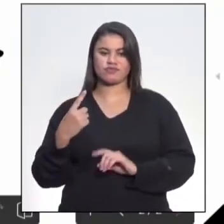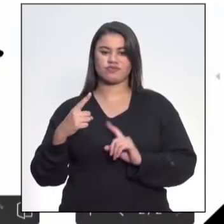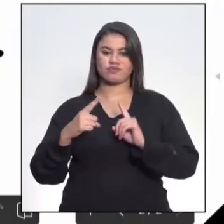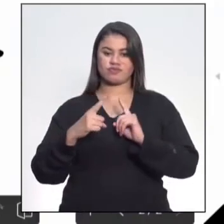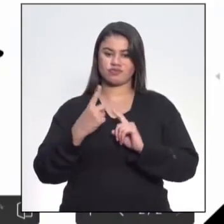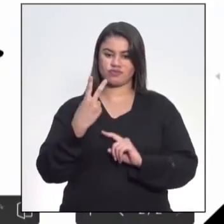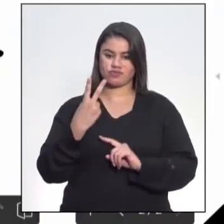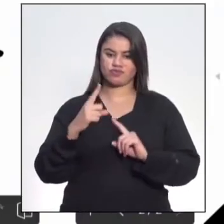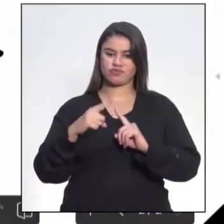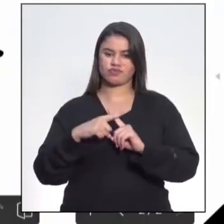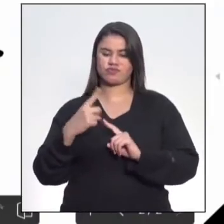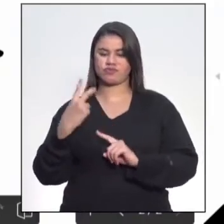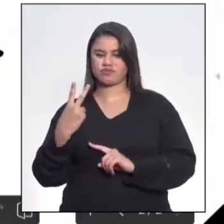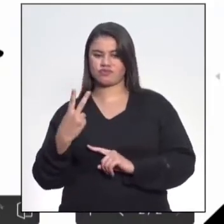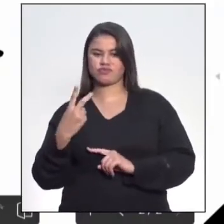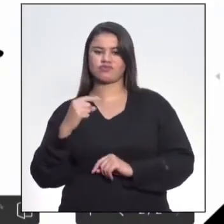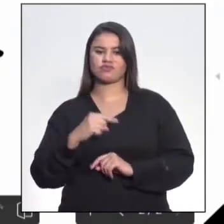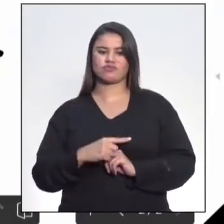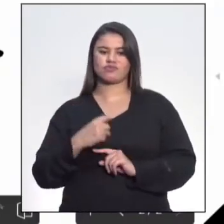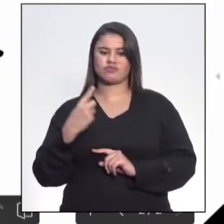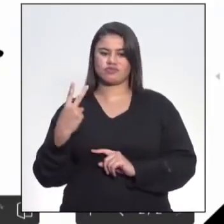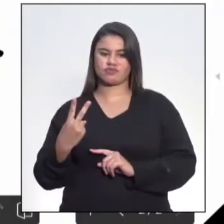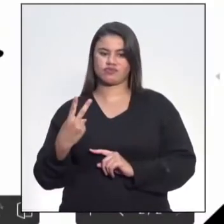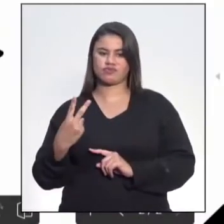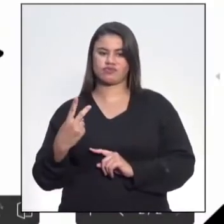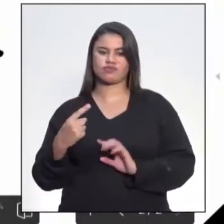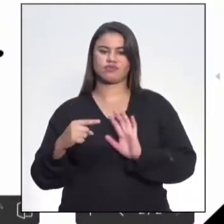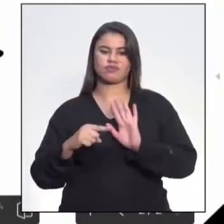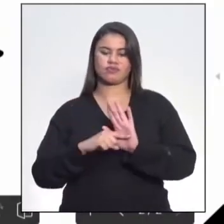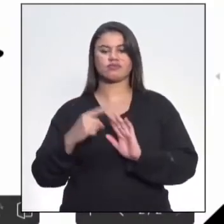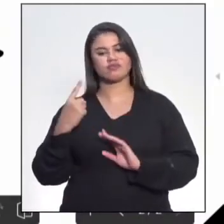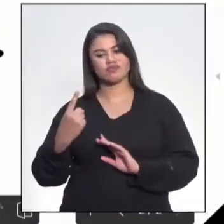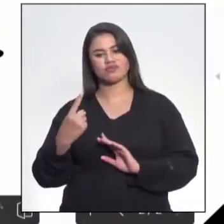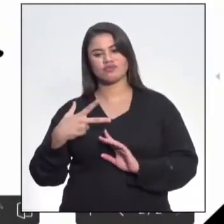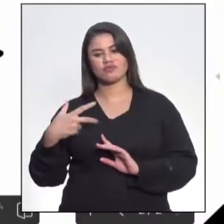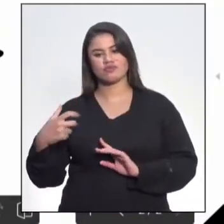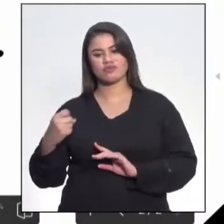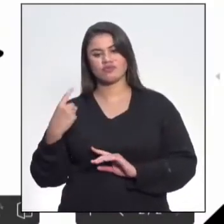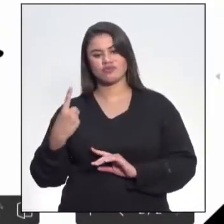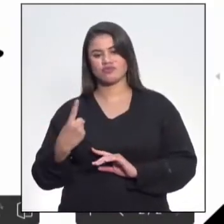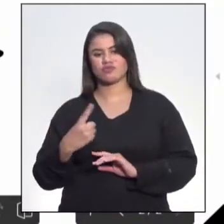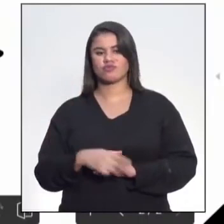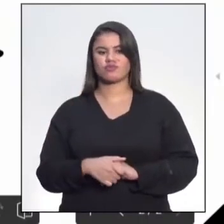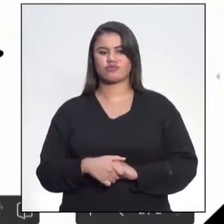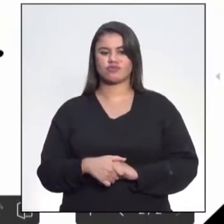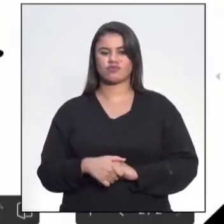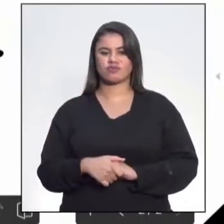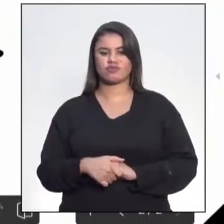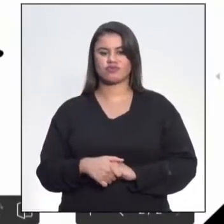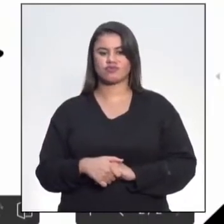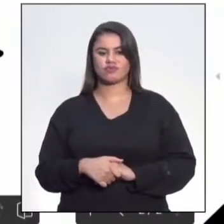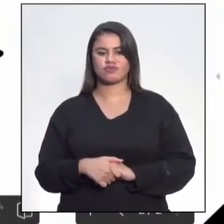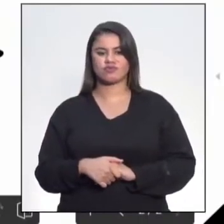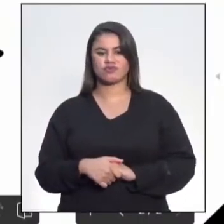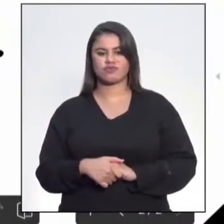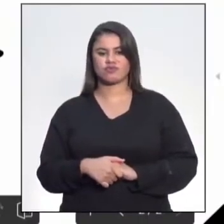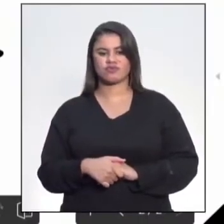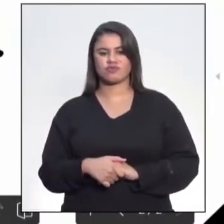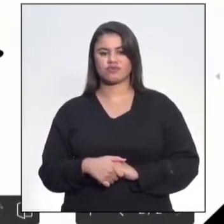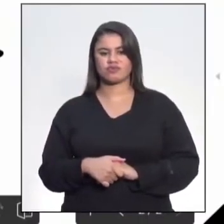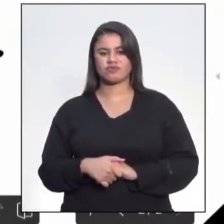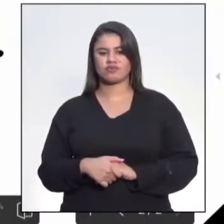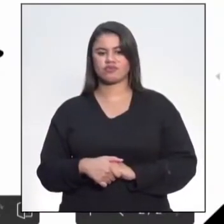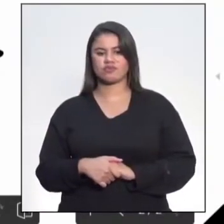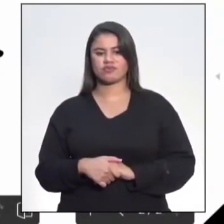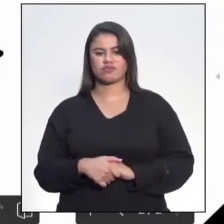1, 2. 2 menos 1, 1. Então, formei o par 1 e 1. Estou acertando, professora Inês?